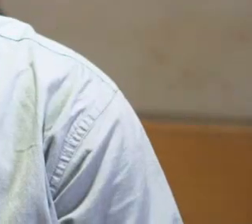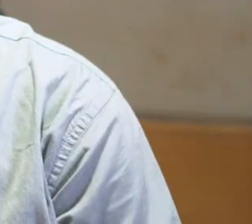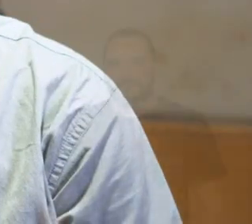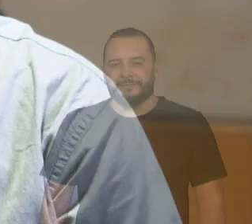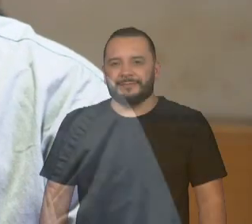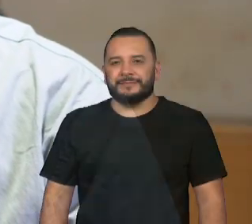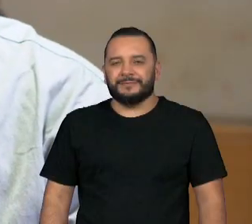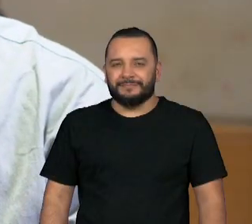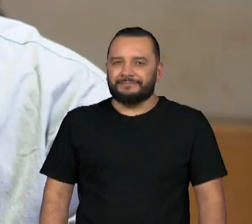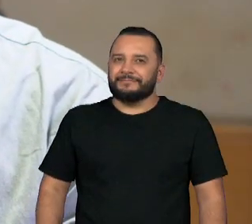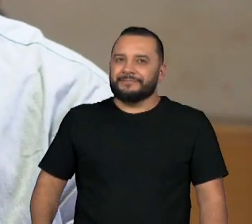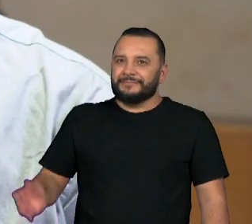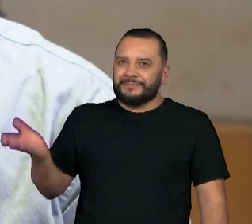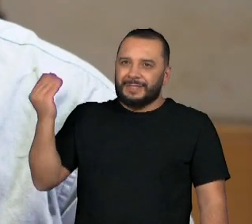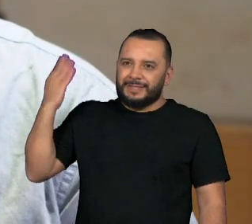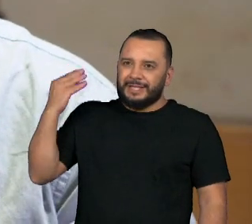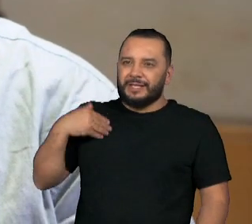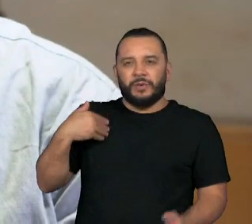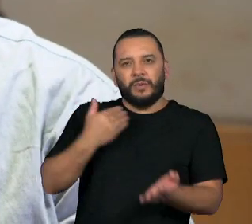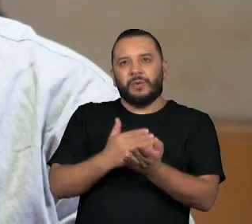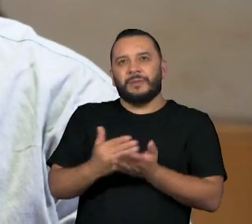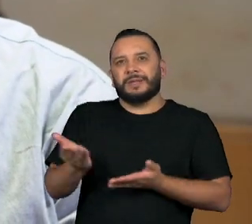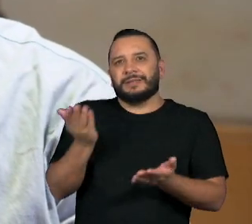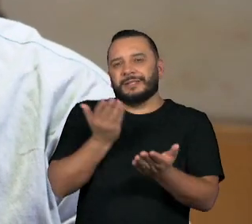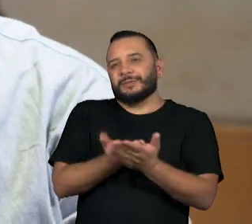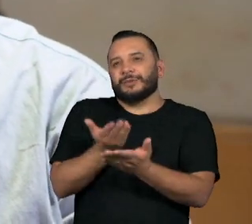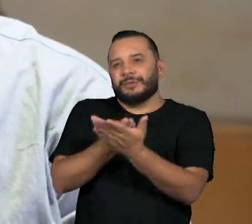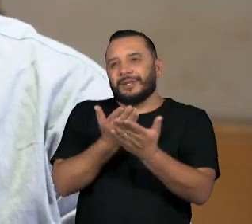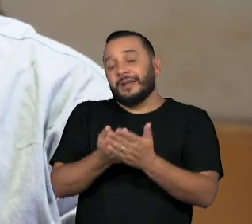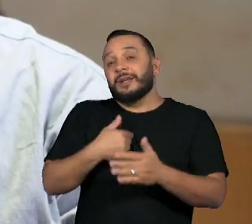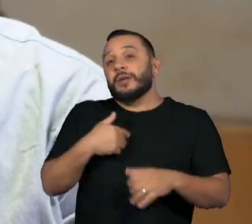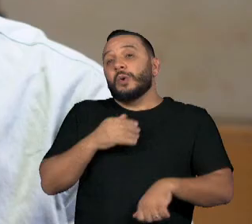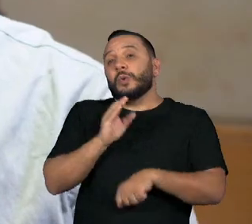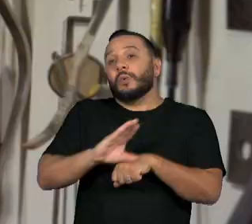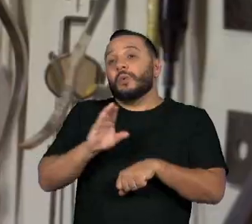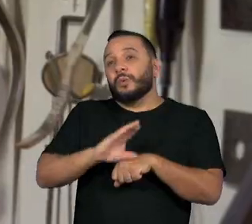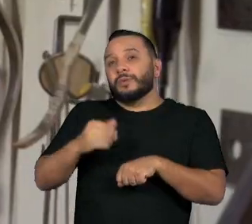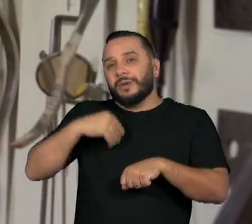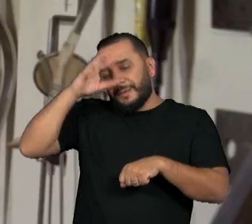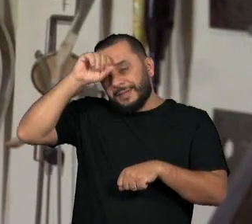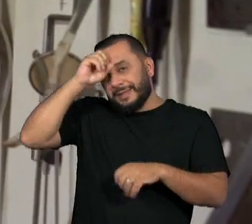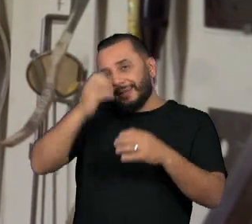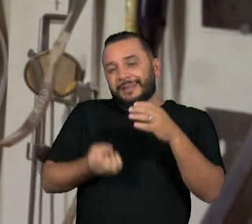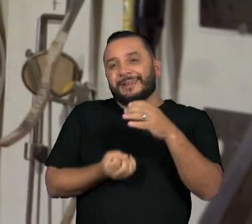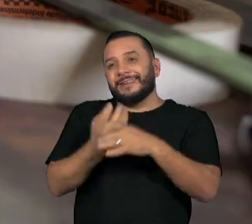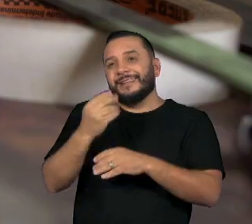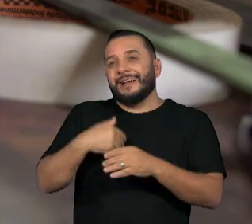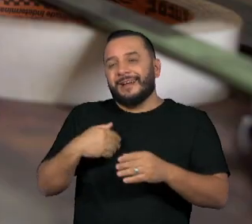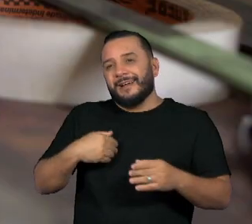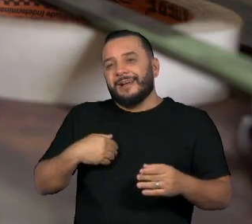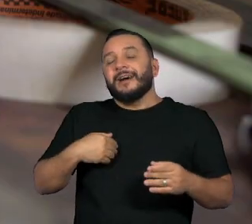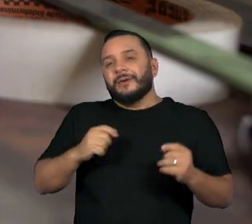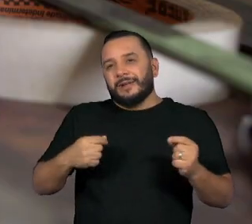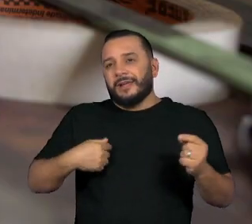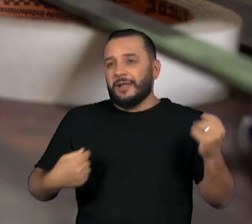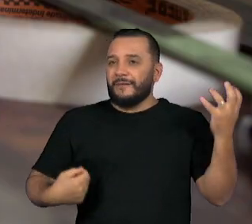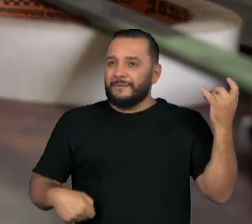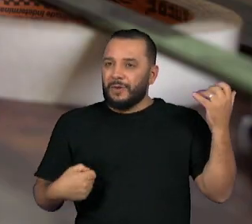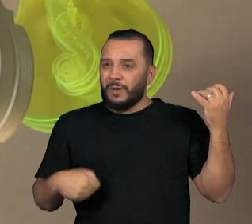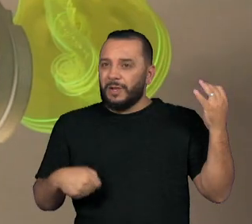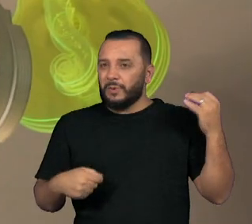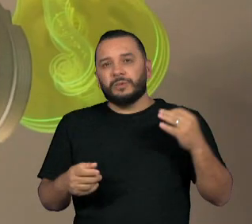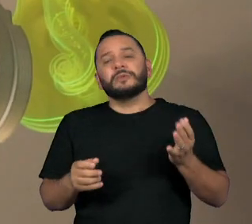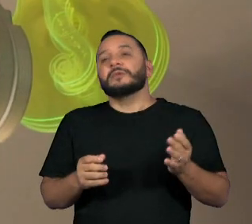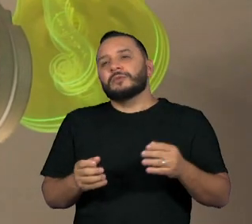No princípio eu comecei a estudar, né? Eu, na verdade, fiz um curso para construir violão. Um curso rápido no Centro Cultural da